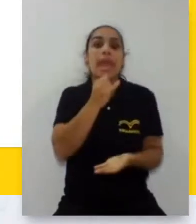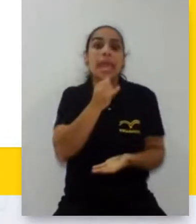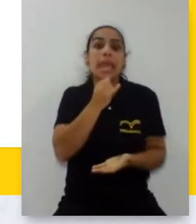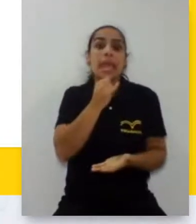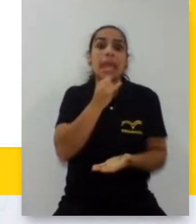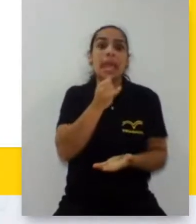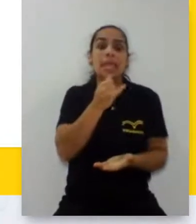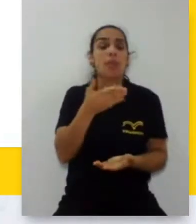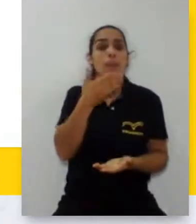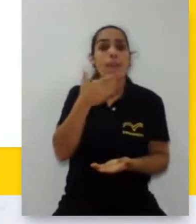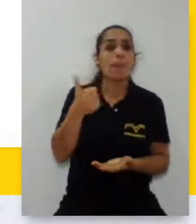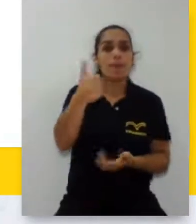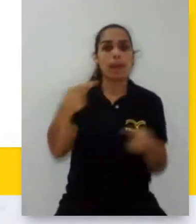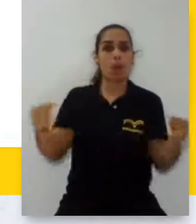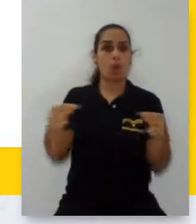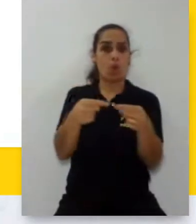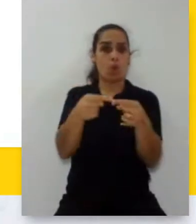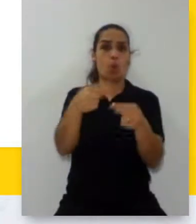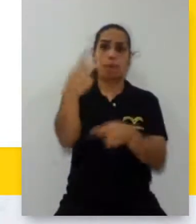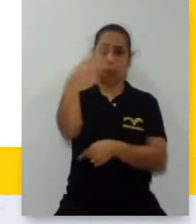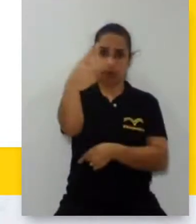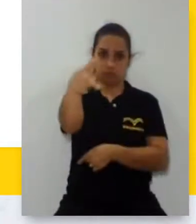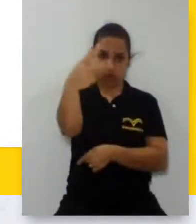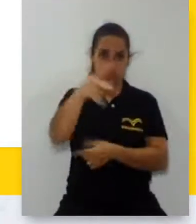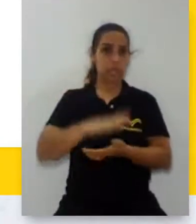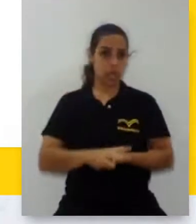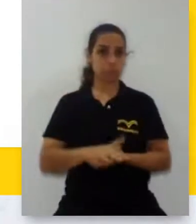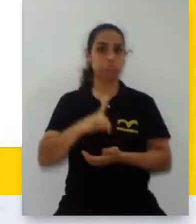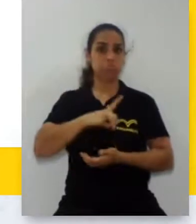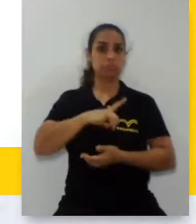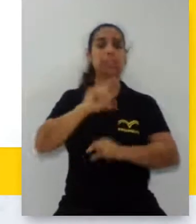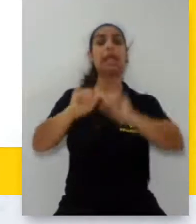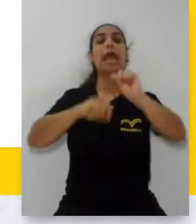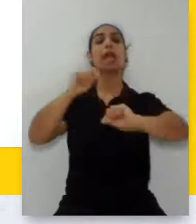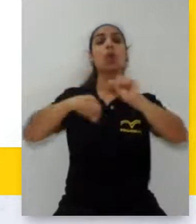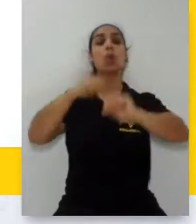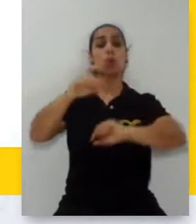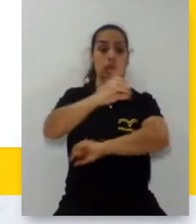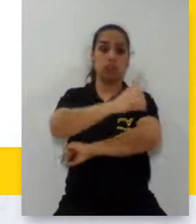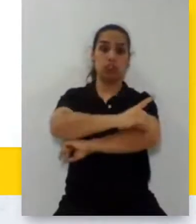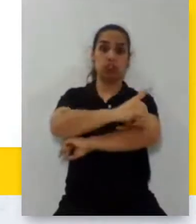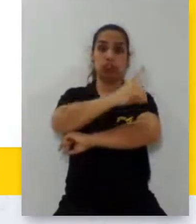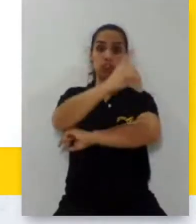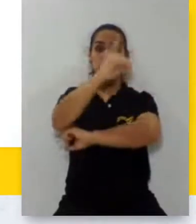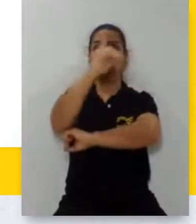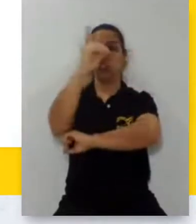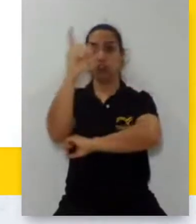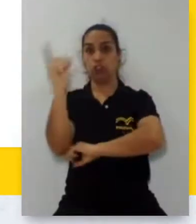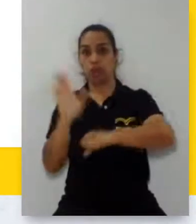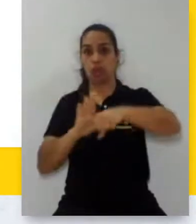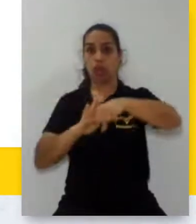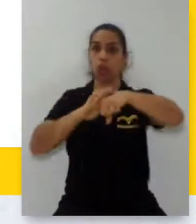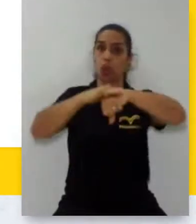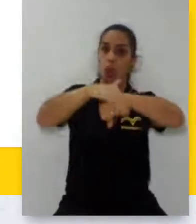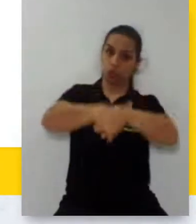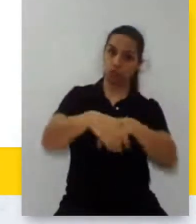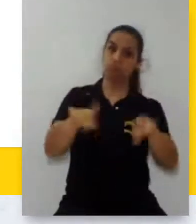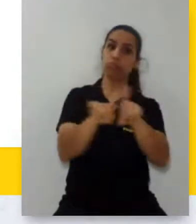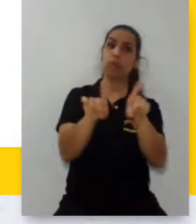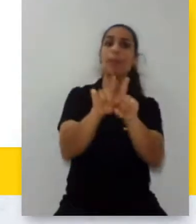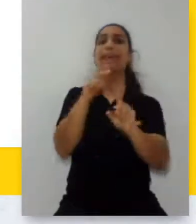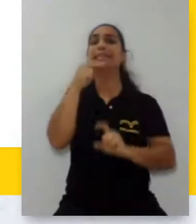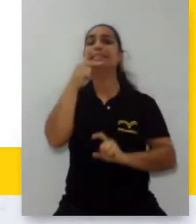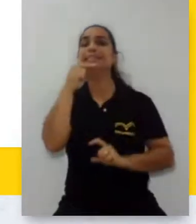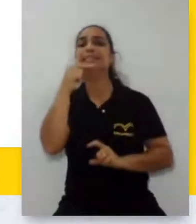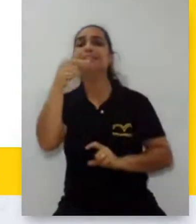circadiano, que é um ciclo durante o dia, e nós temos um ciclo septadiano, que seria o ciclo semanal. Nosso organismo funciona